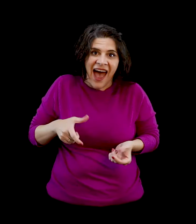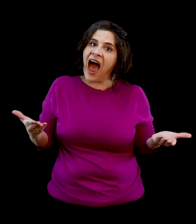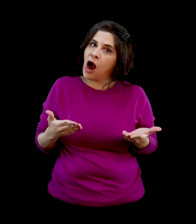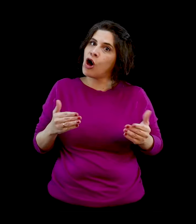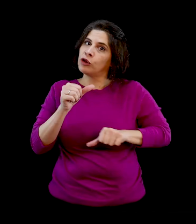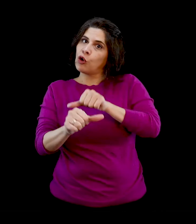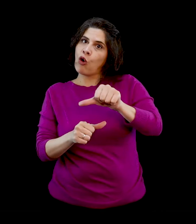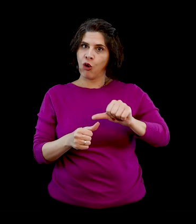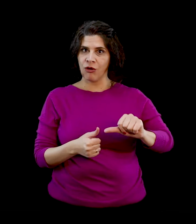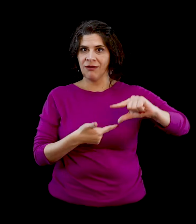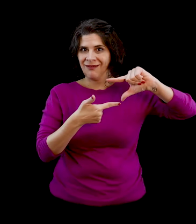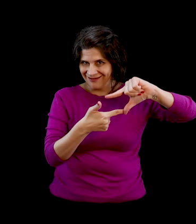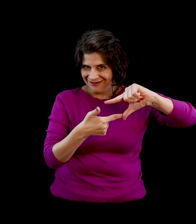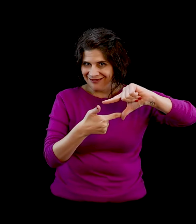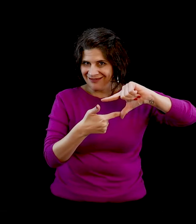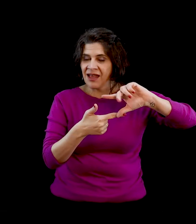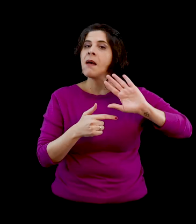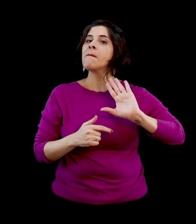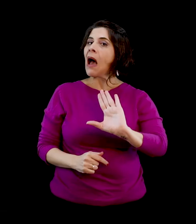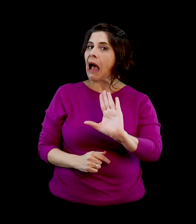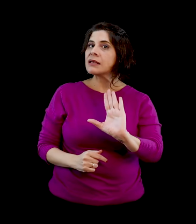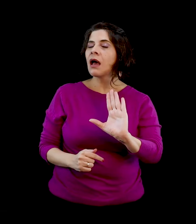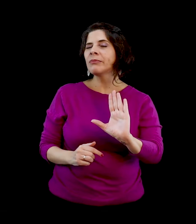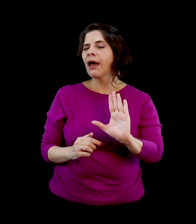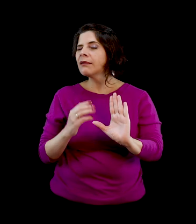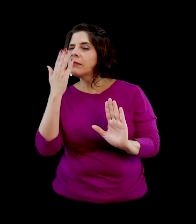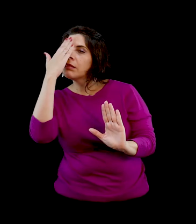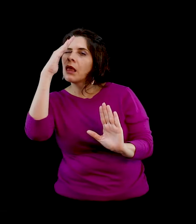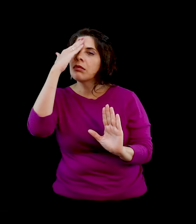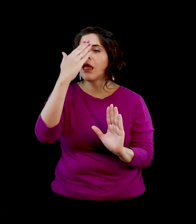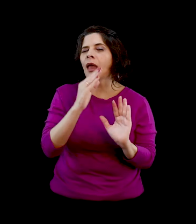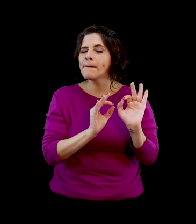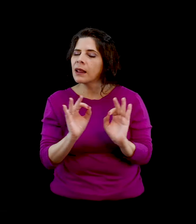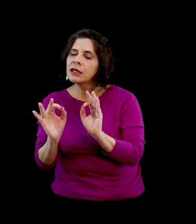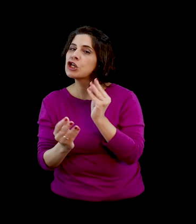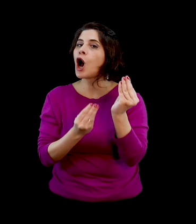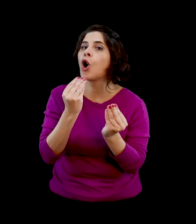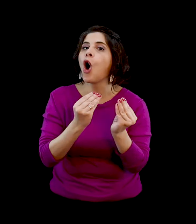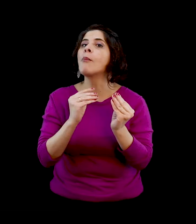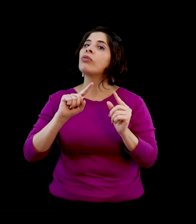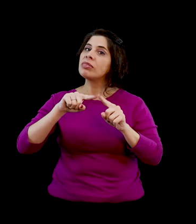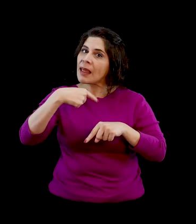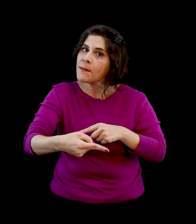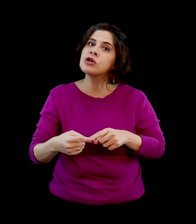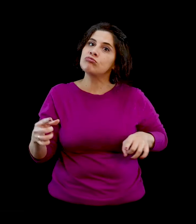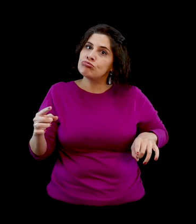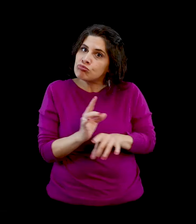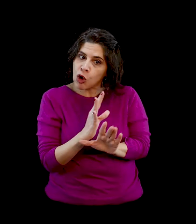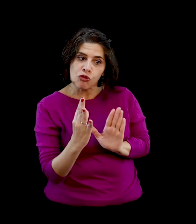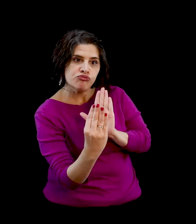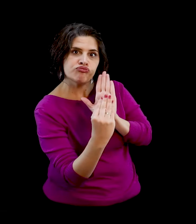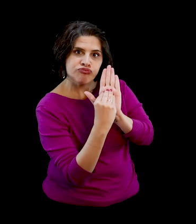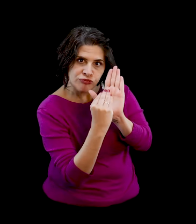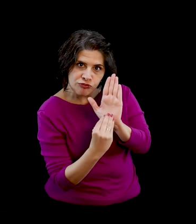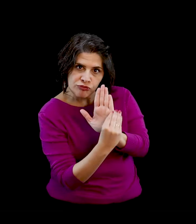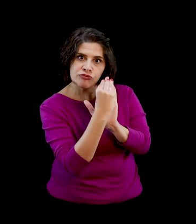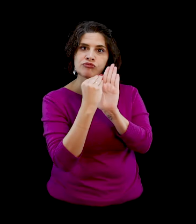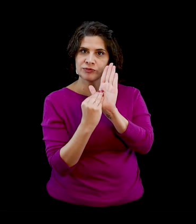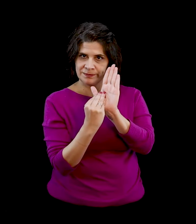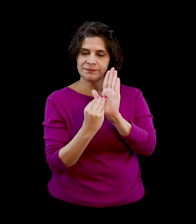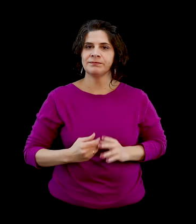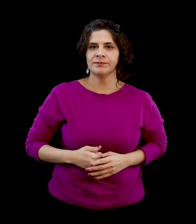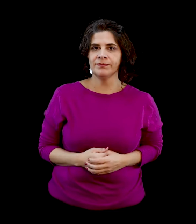fazendo retangular, mas é só para a gente ter uma noção de como é que a gente vai fazer a nossa animação lá no nosso dispositivo. Então, vou